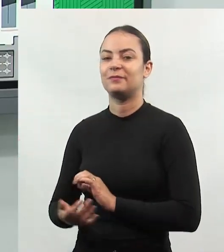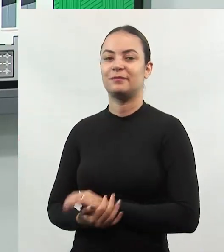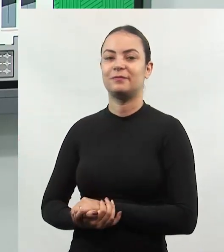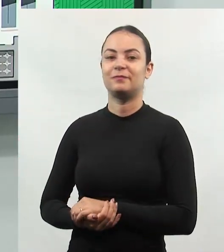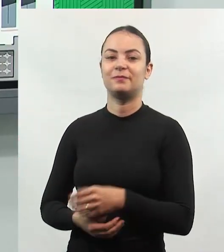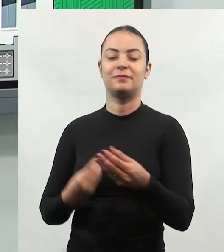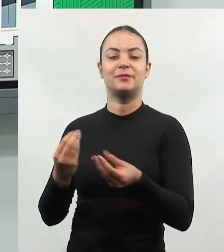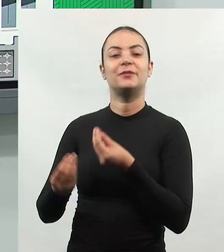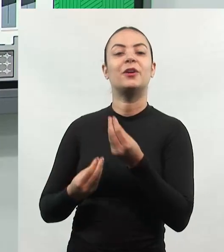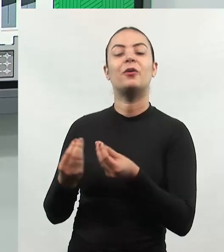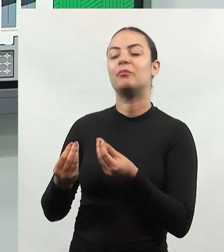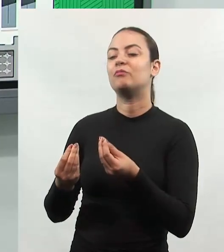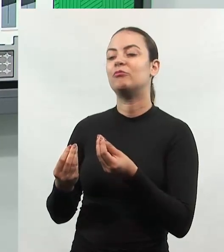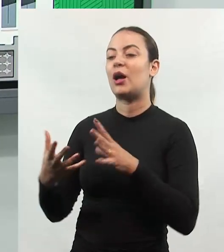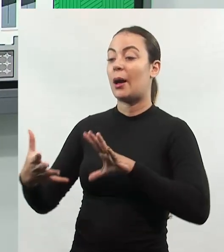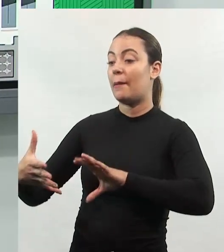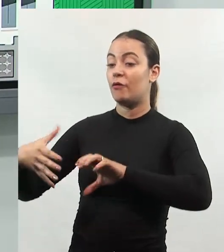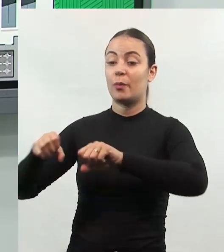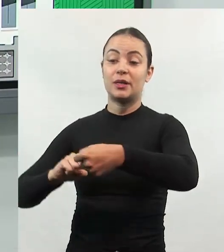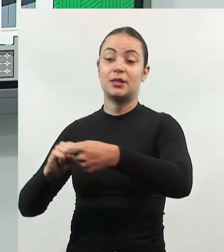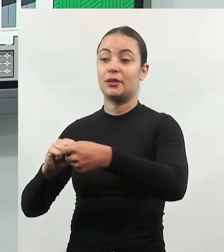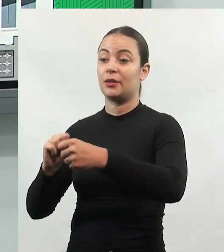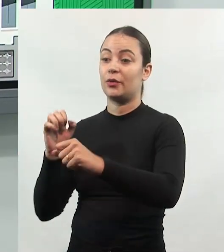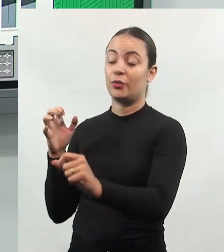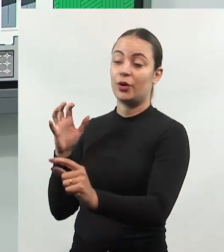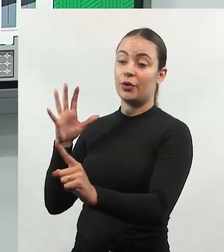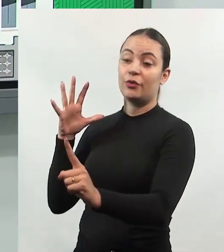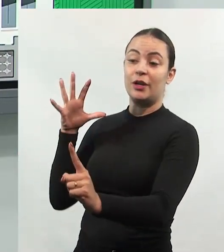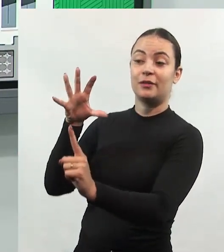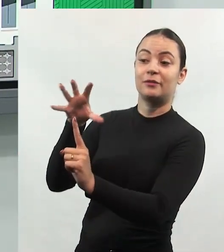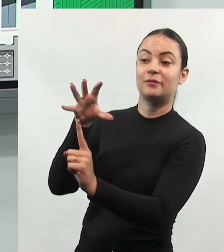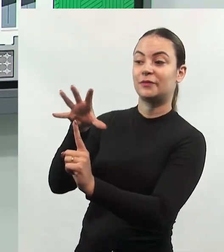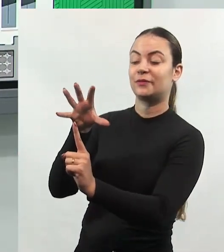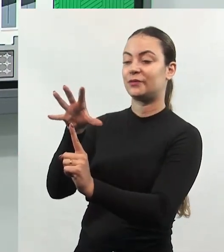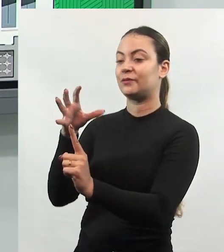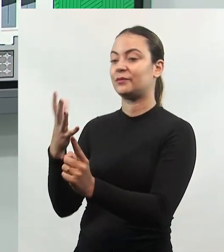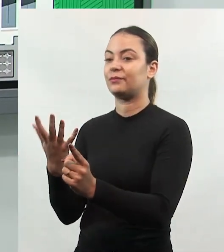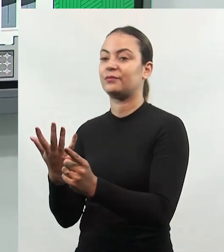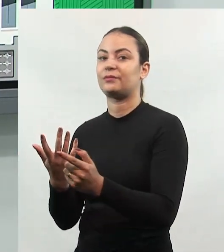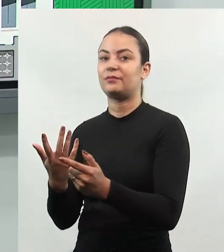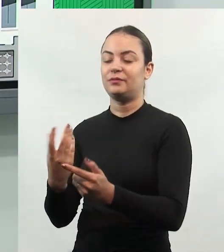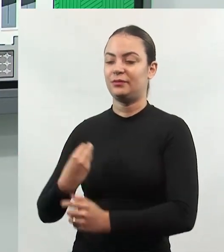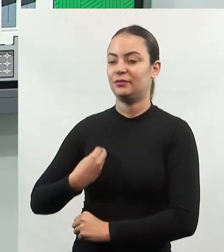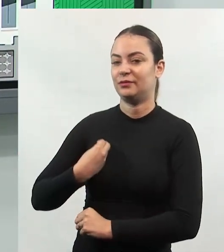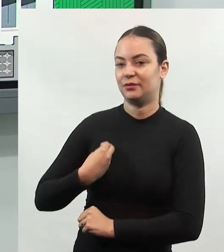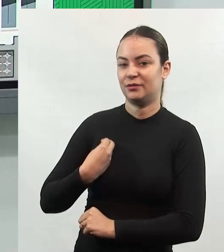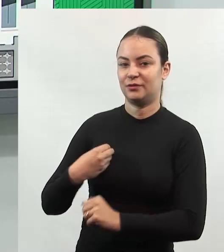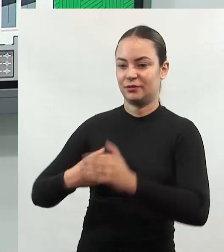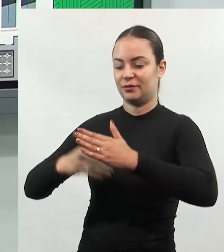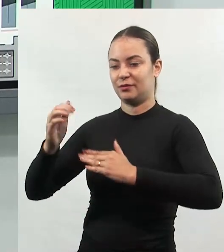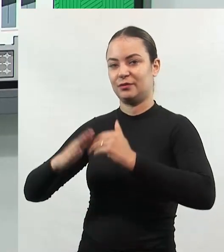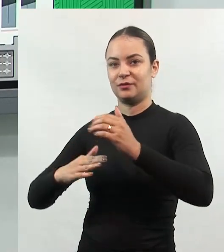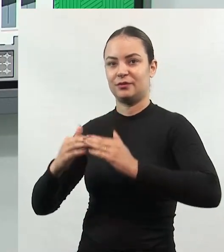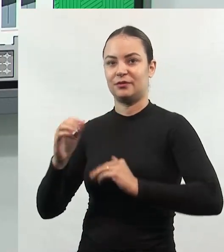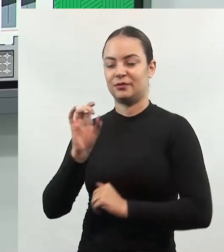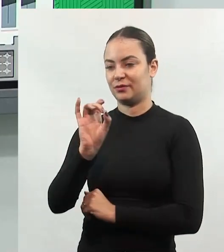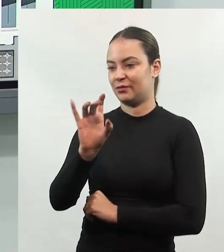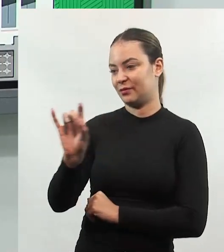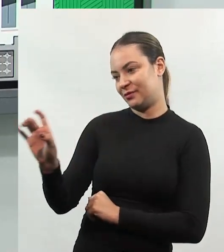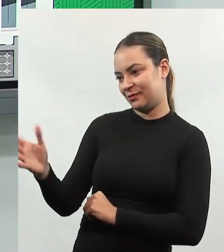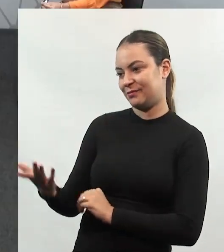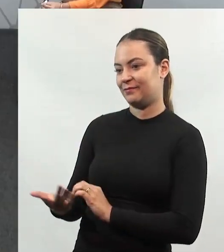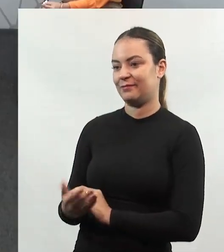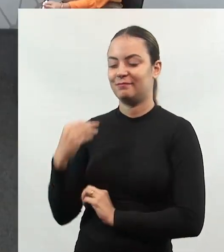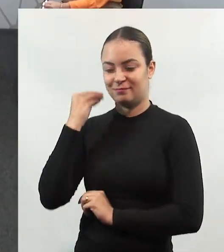não demora muito, que é quando a gente vai para reserva remunerada, eu quero voltar para a sala de aula. Quero voltar para a sala de aula para estar lá, te ajudando